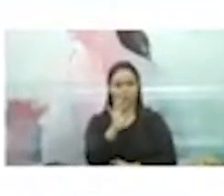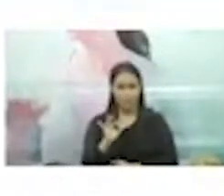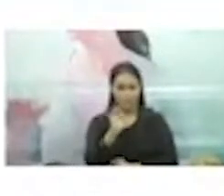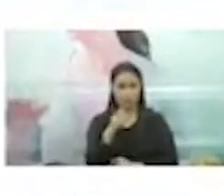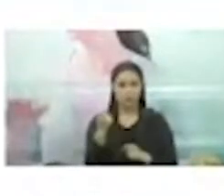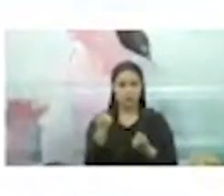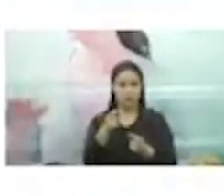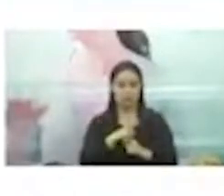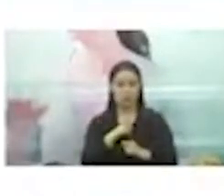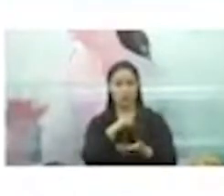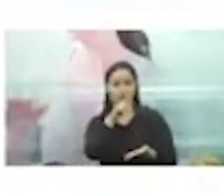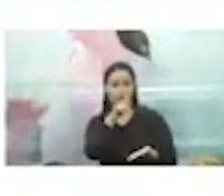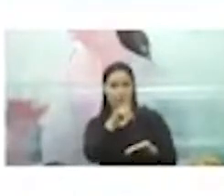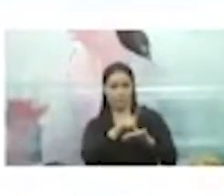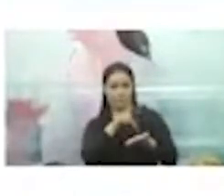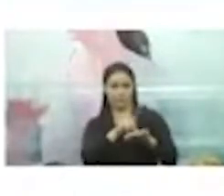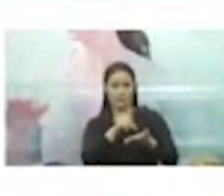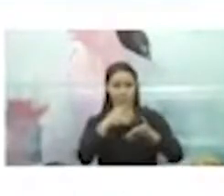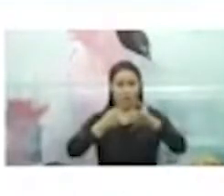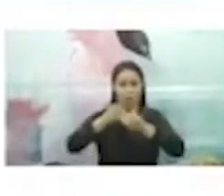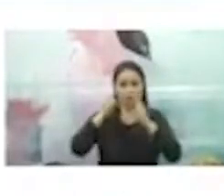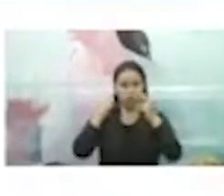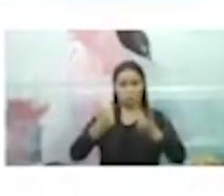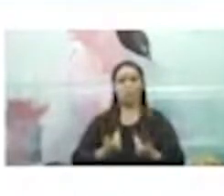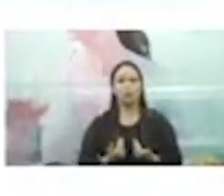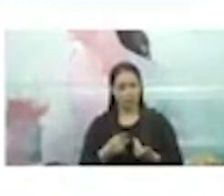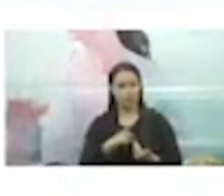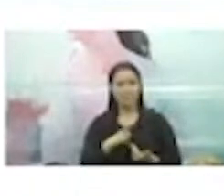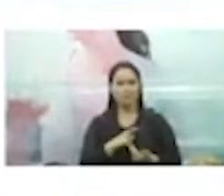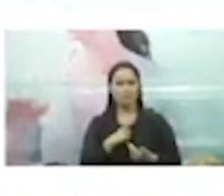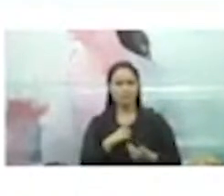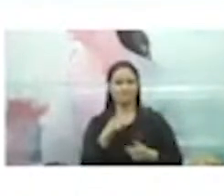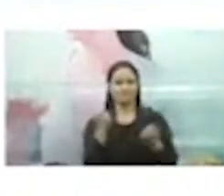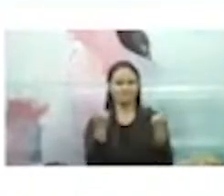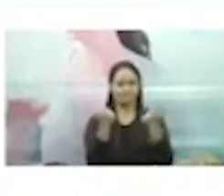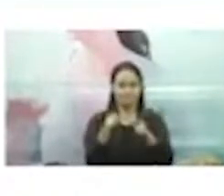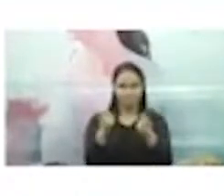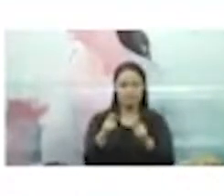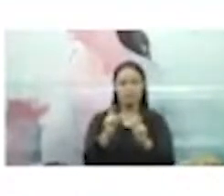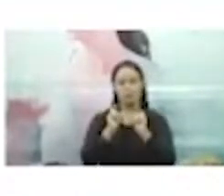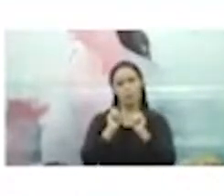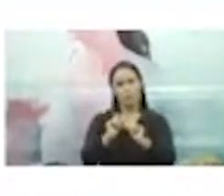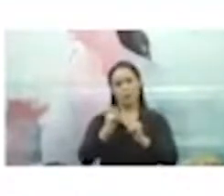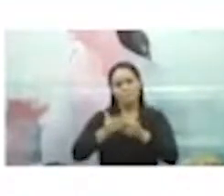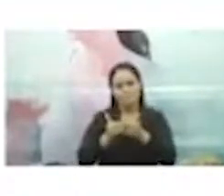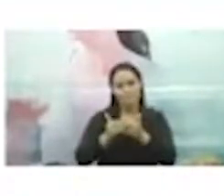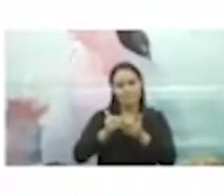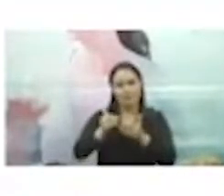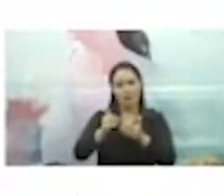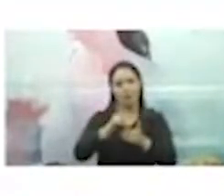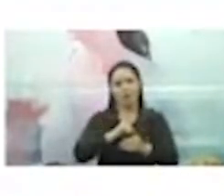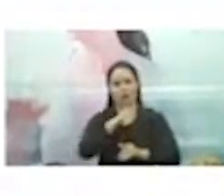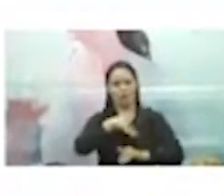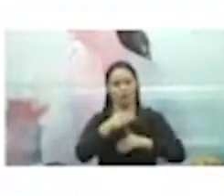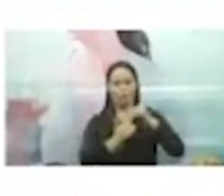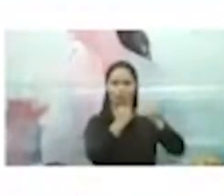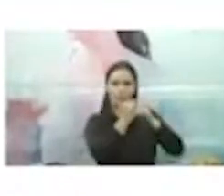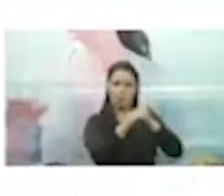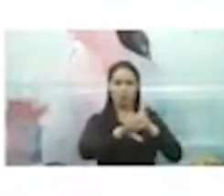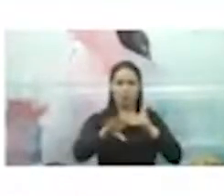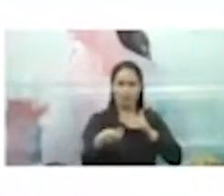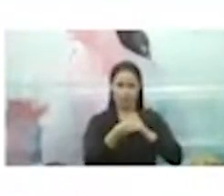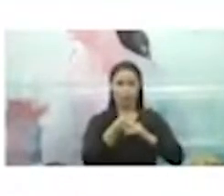da necessidade real de leite humano no país, ou seja, a gente ainda tem uma grande necessidade de ampliar esse volume